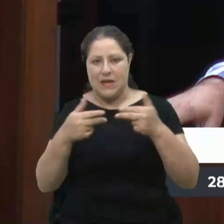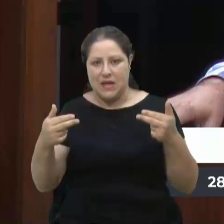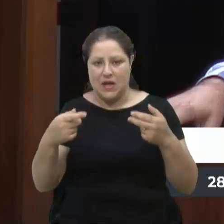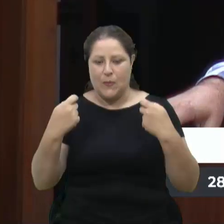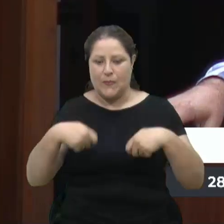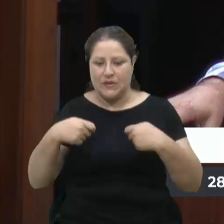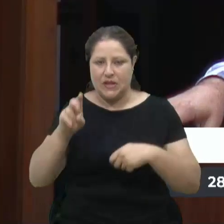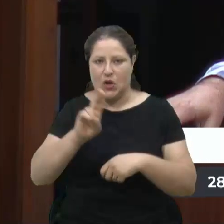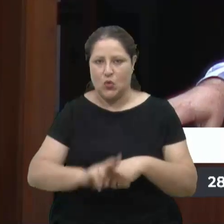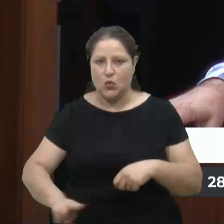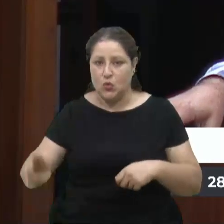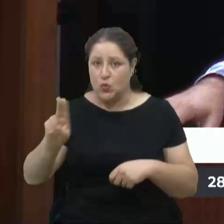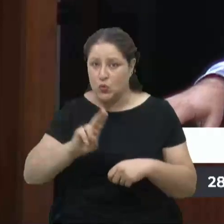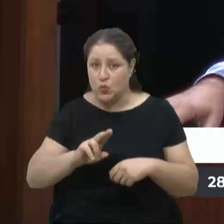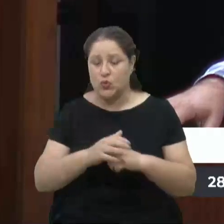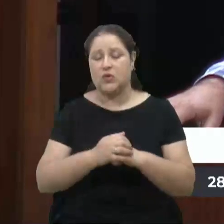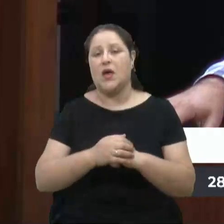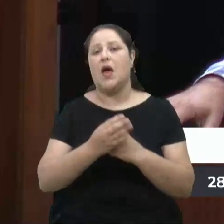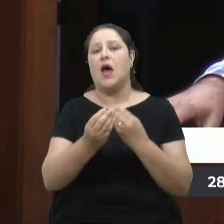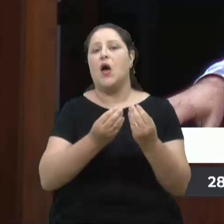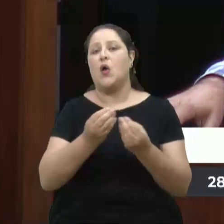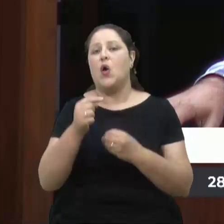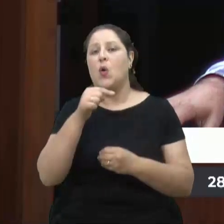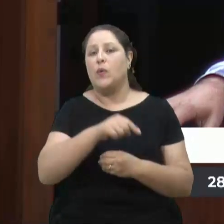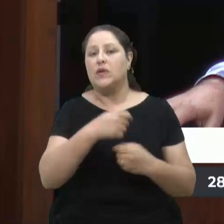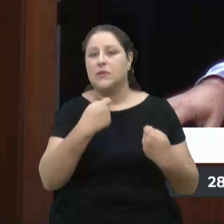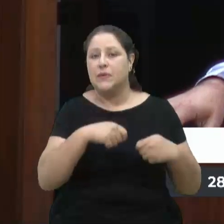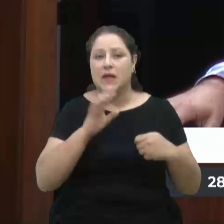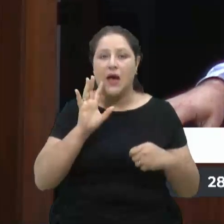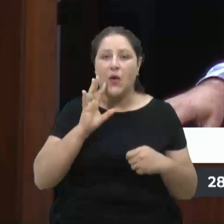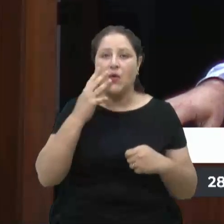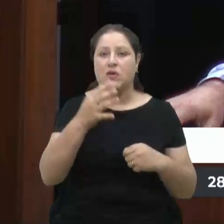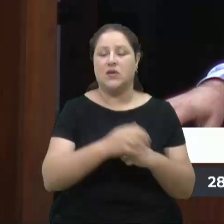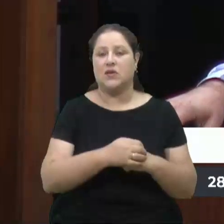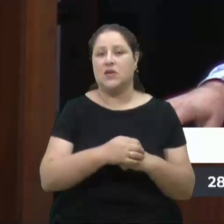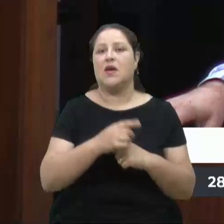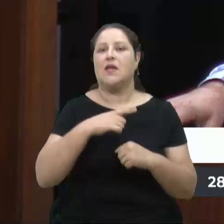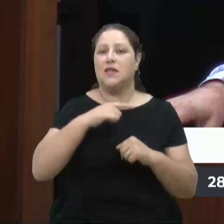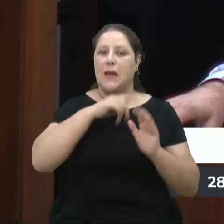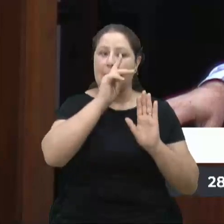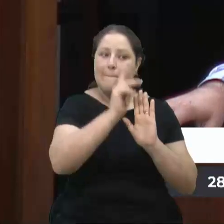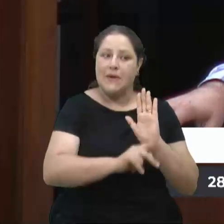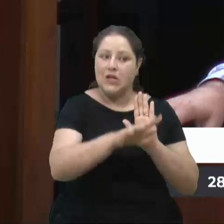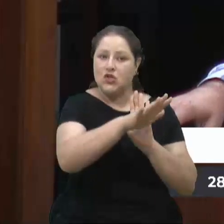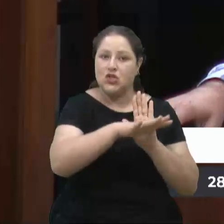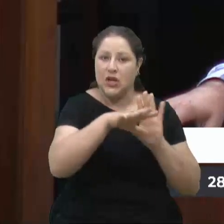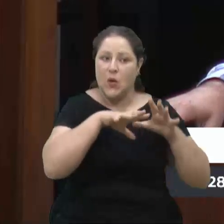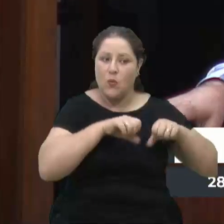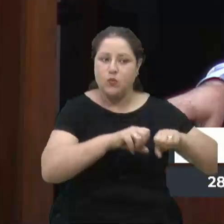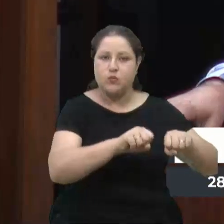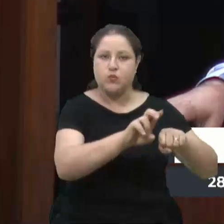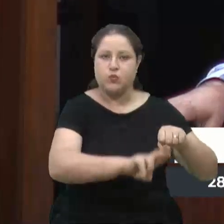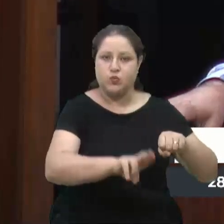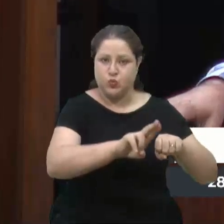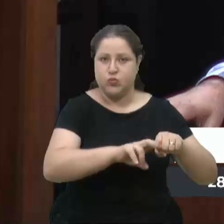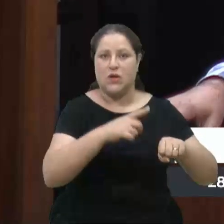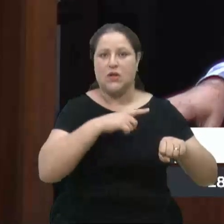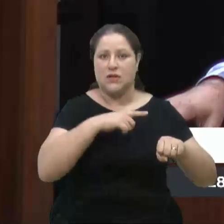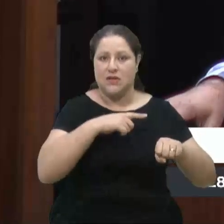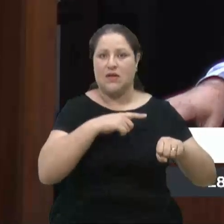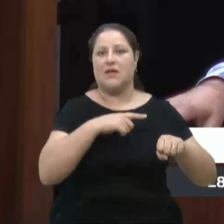ser utilizados, como isso deve acontecer, isso está no Plano Geral de Ocupação, que está